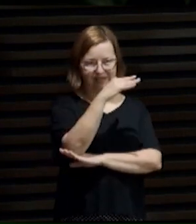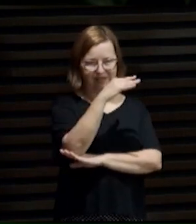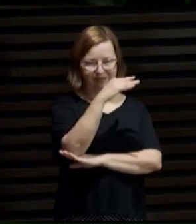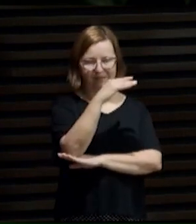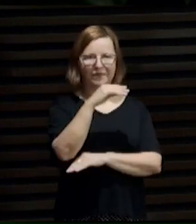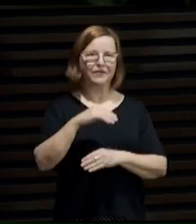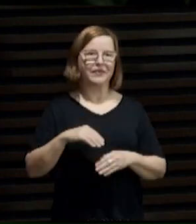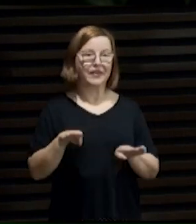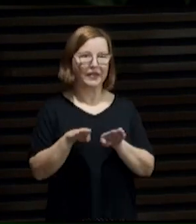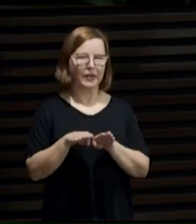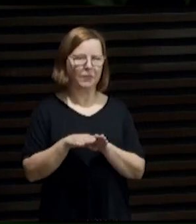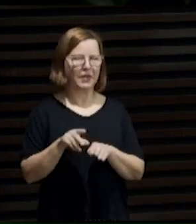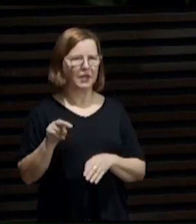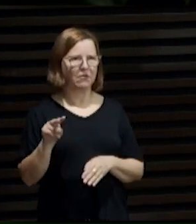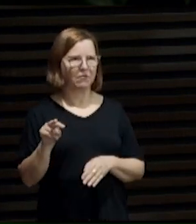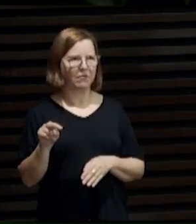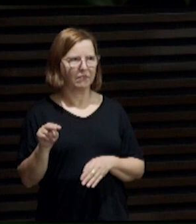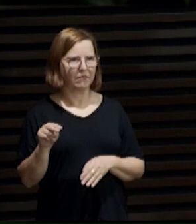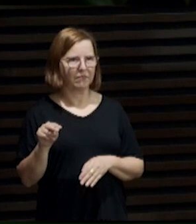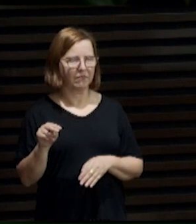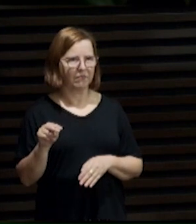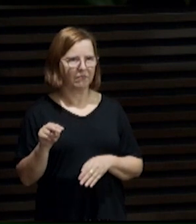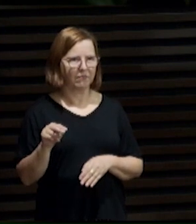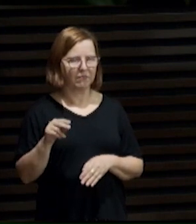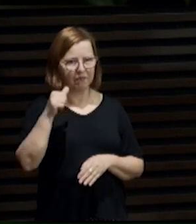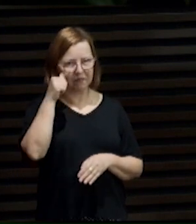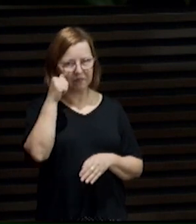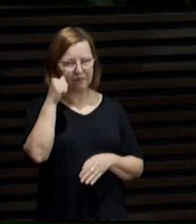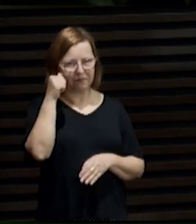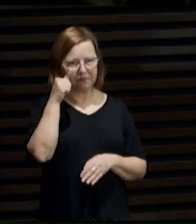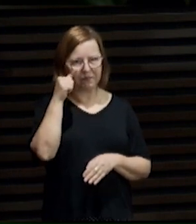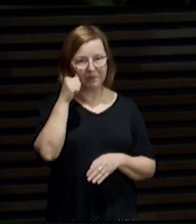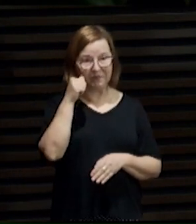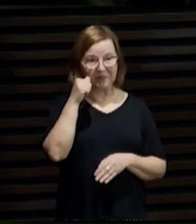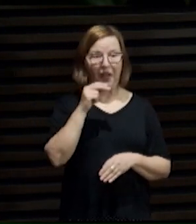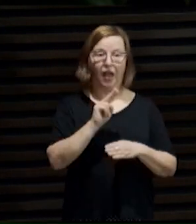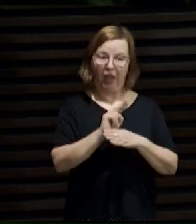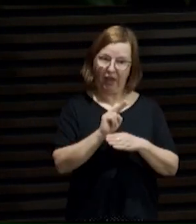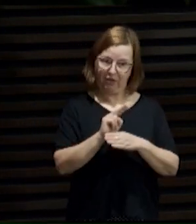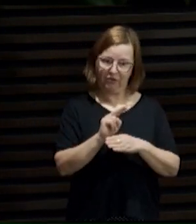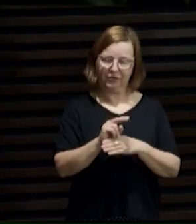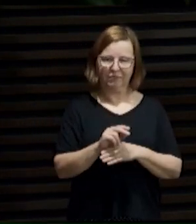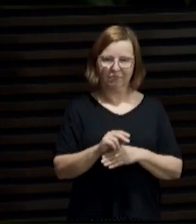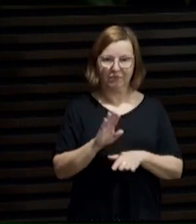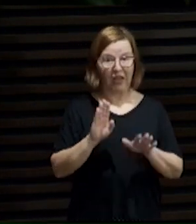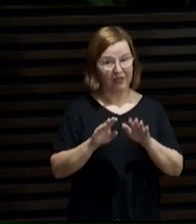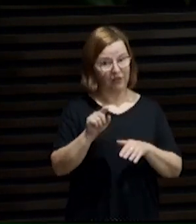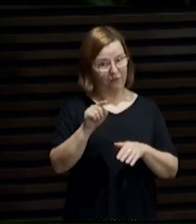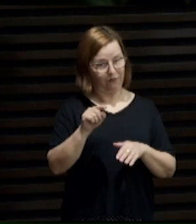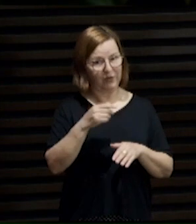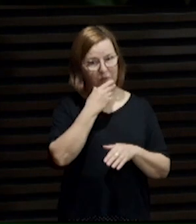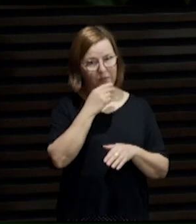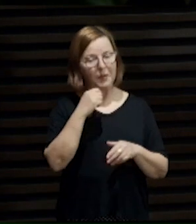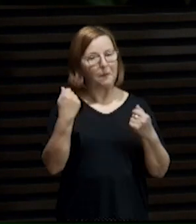Ela é também como uma mulher que é auxiliadora, ou seja, muitas vezes você precisa do auxílio dela,